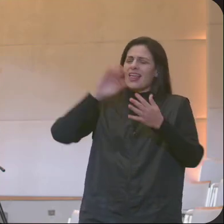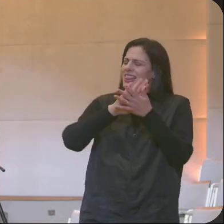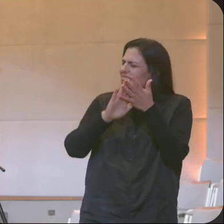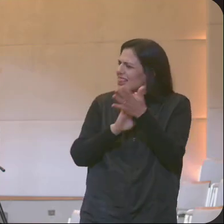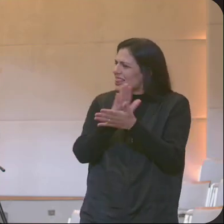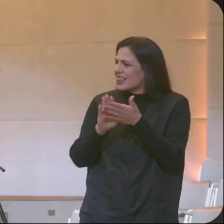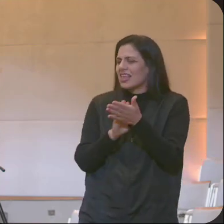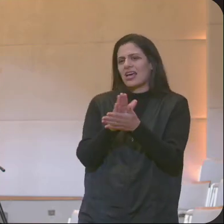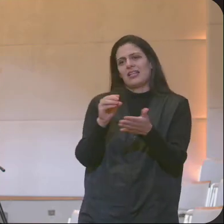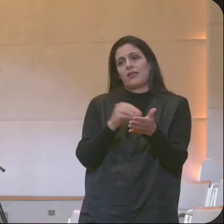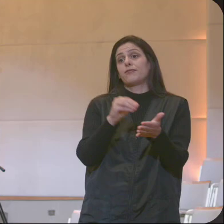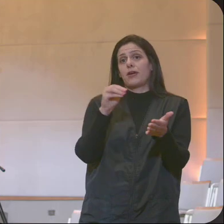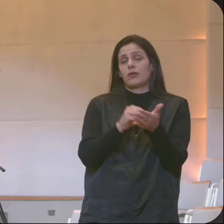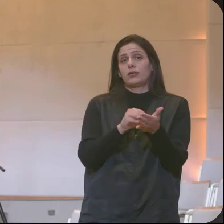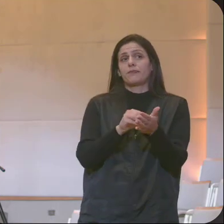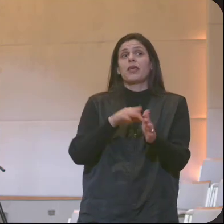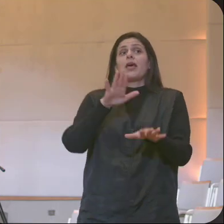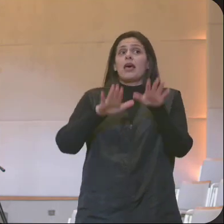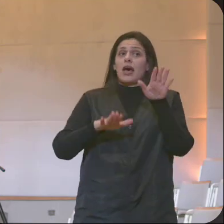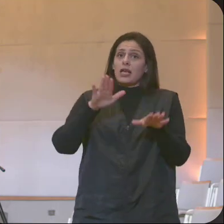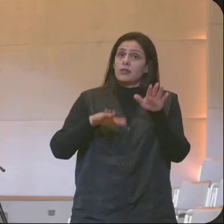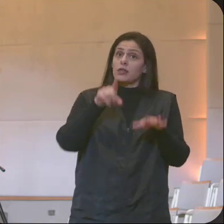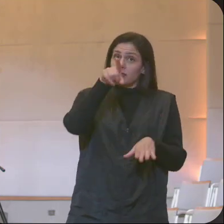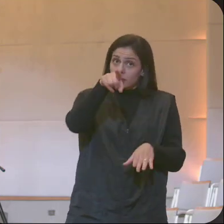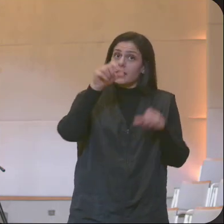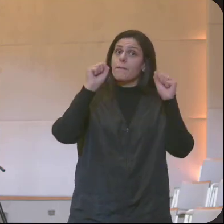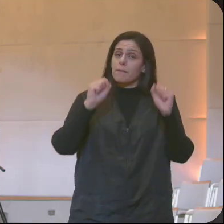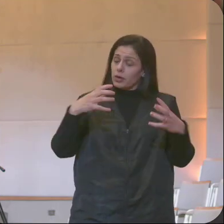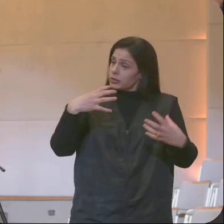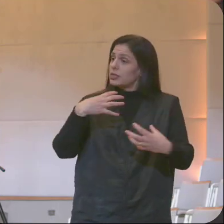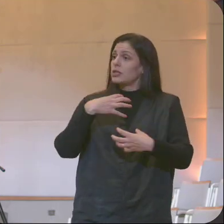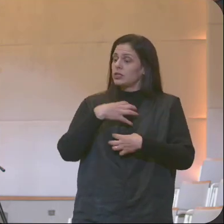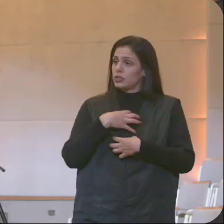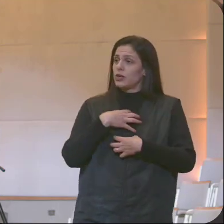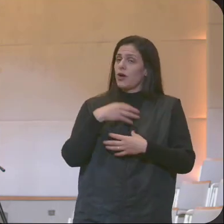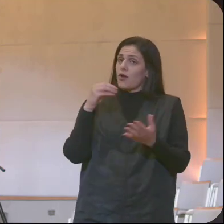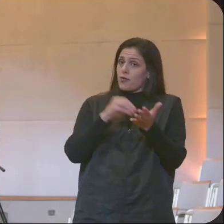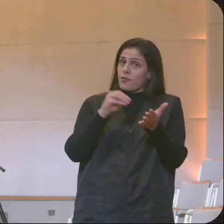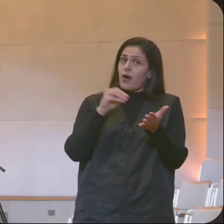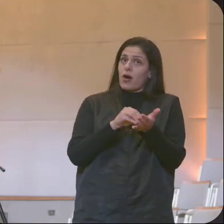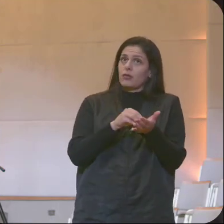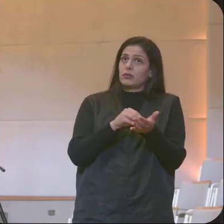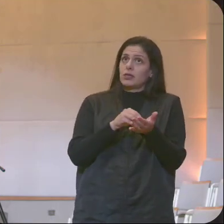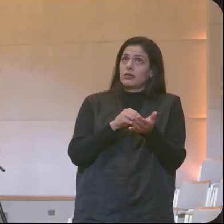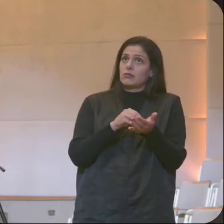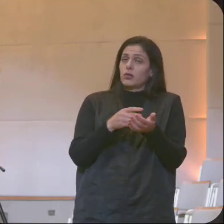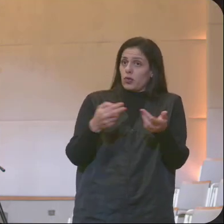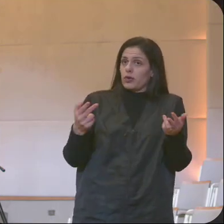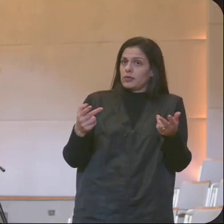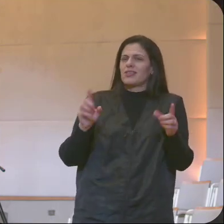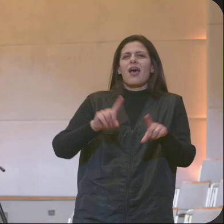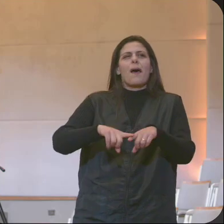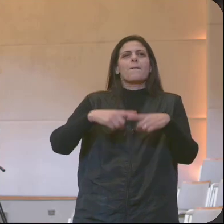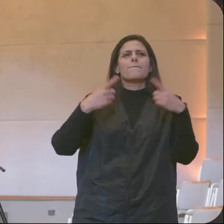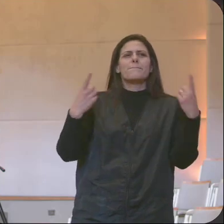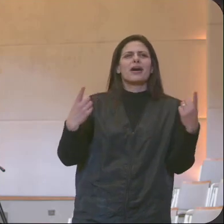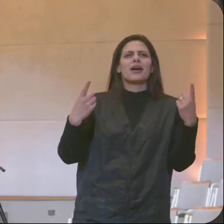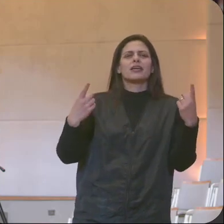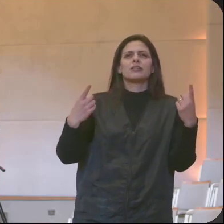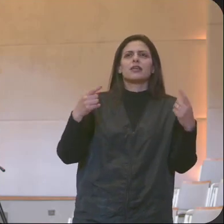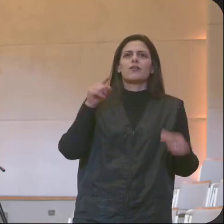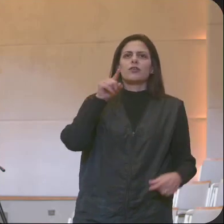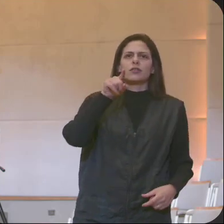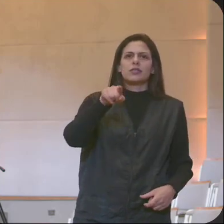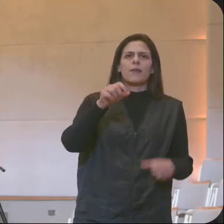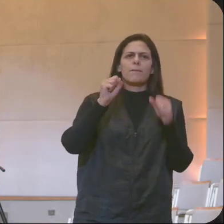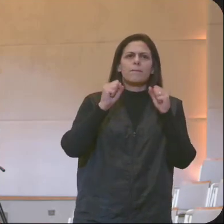momento, pode ser uma declaração de fé em você falar assim: o Senhor é meu pastor e Ele será suficiente para mim. Mesmo